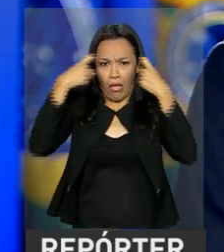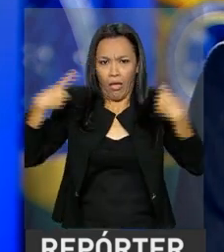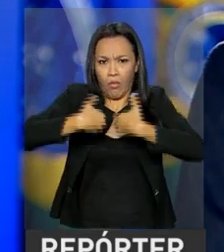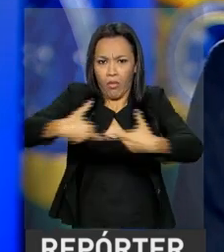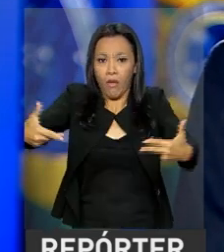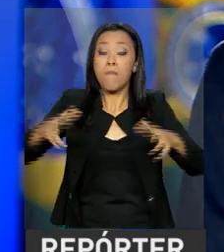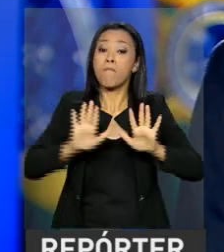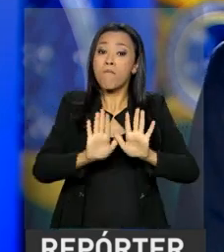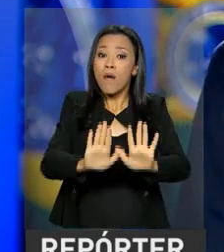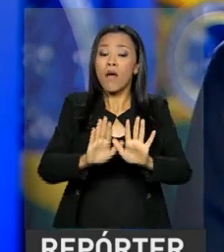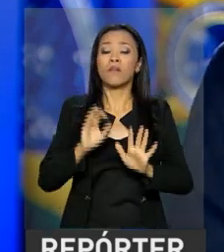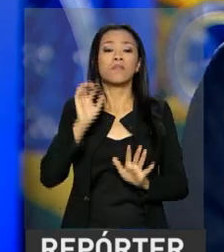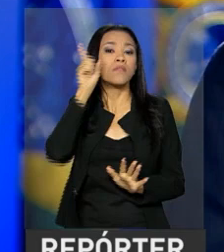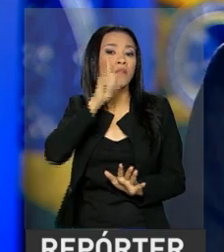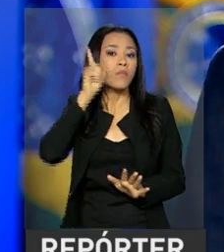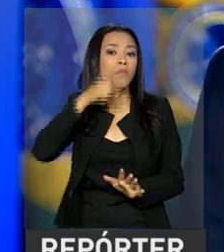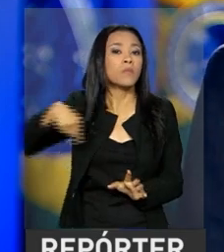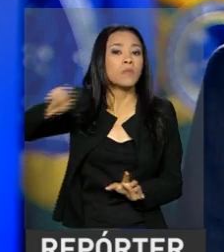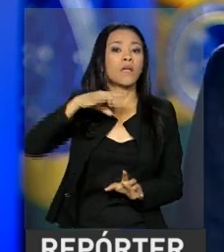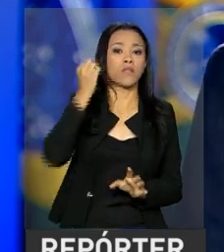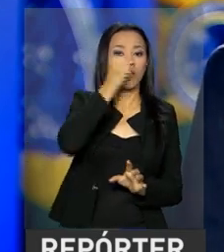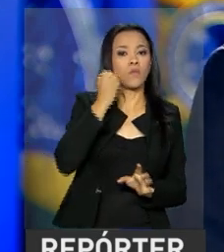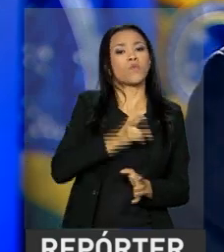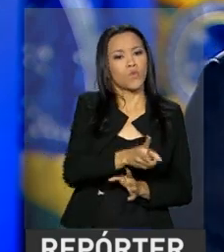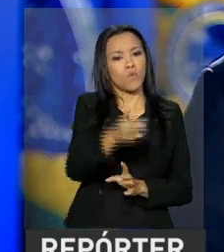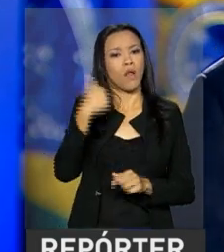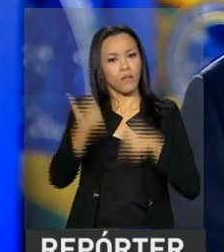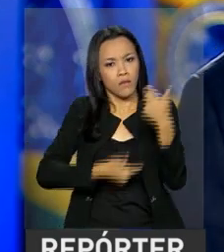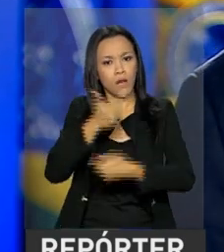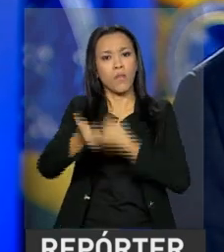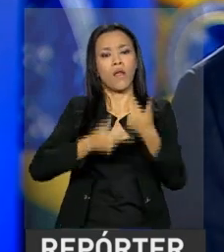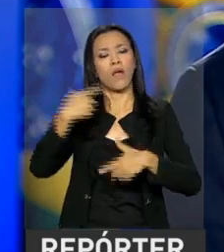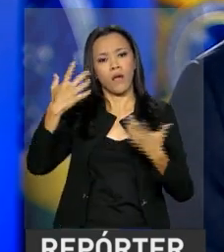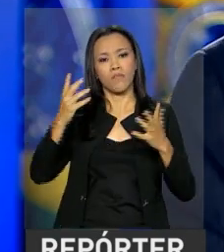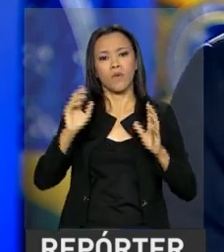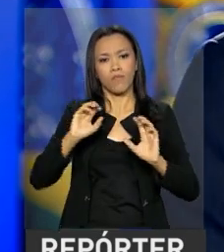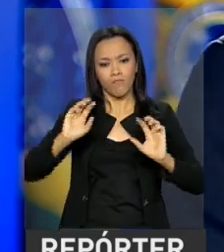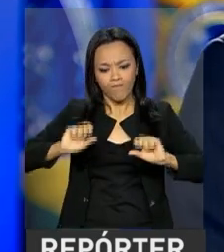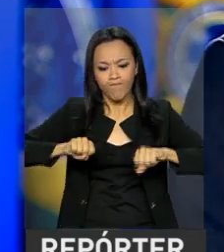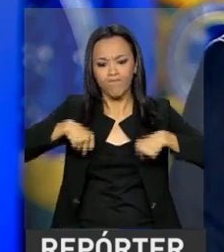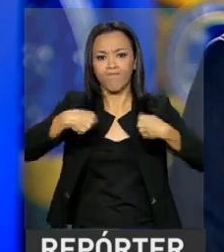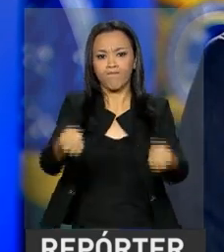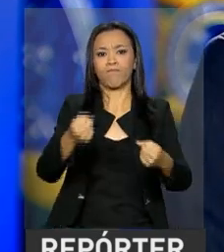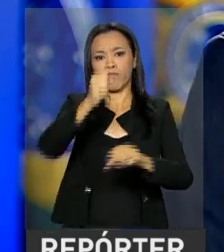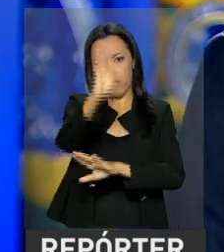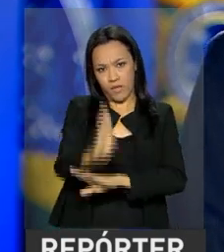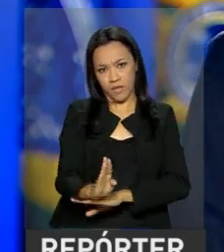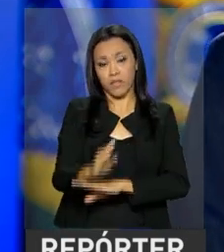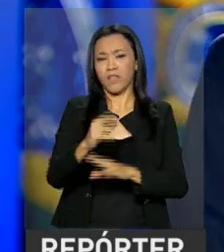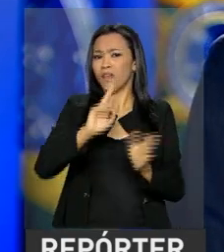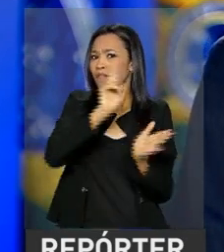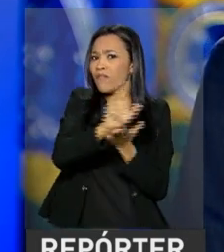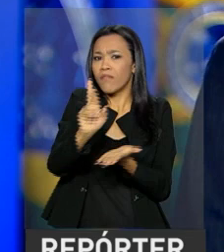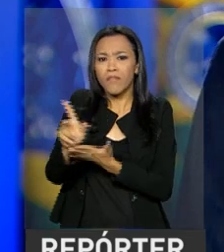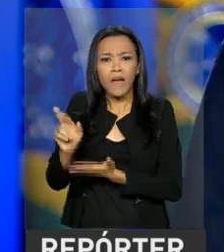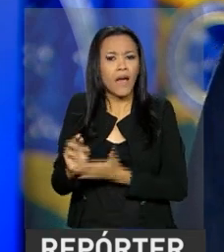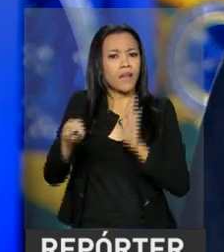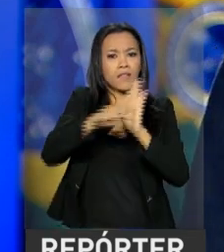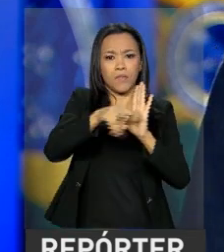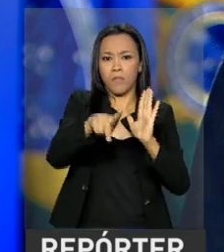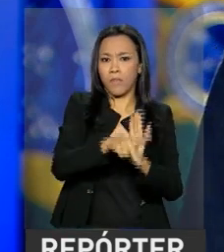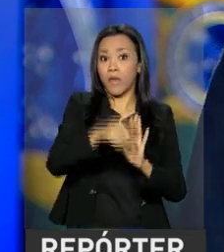continuarão a trabalhar em favor do brasil e aprovaram um número expressivo de medidas provisórias